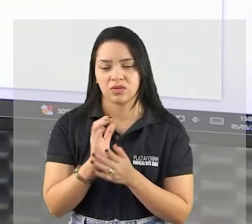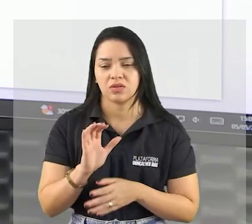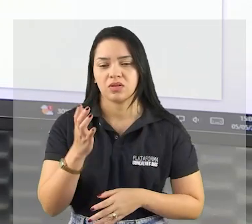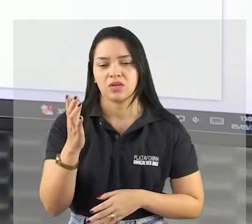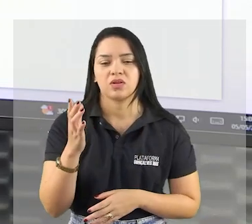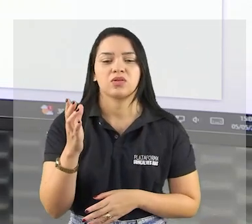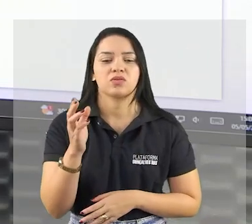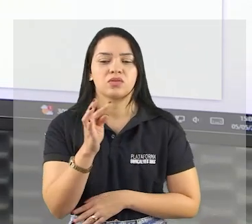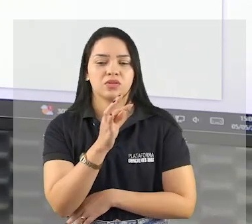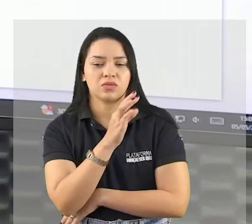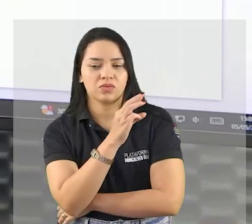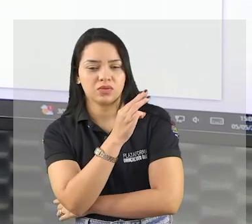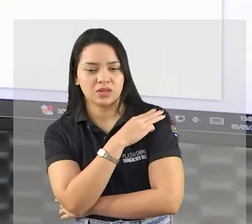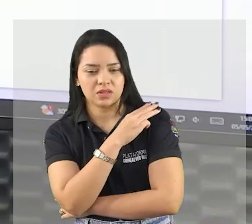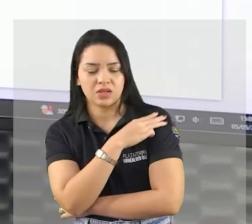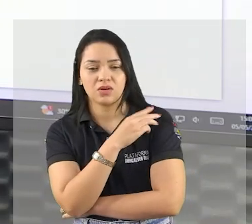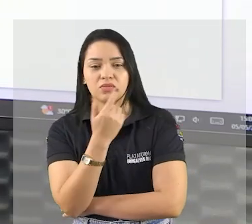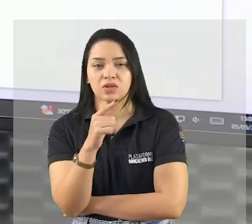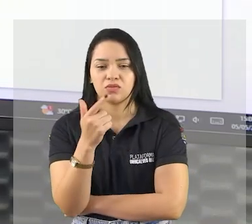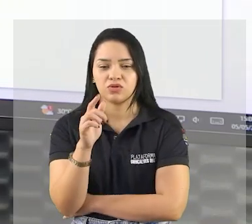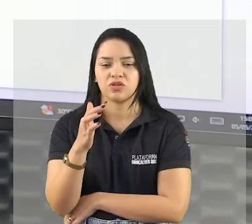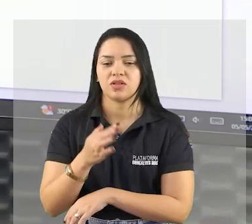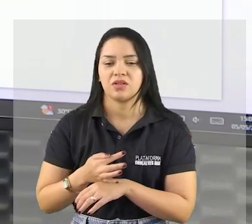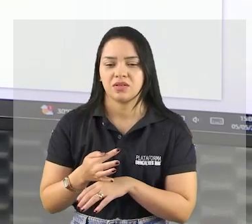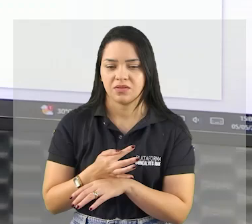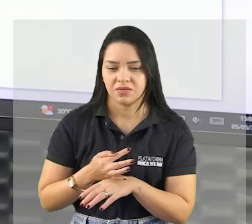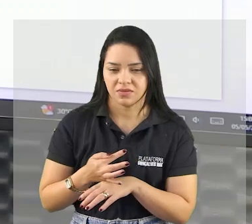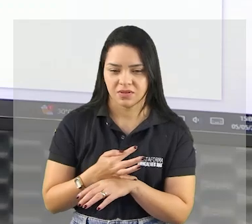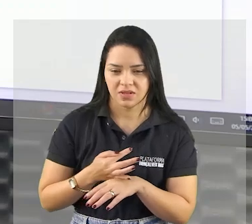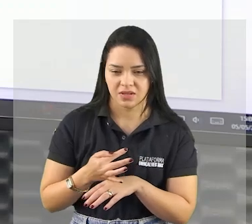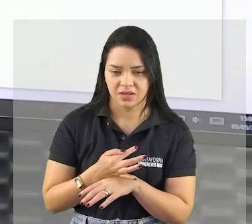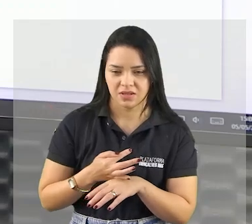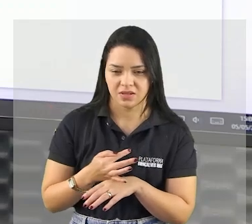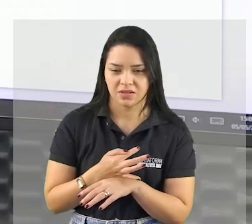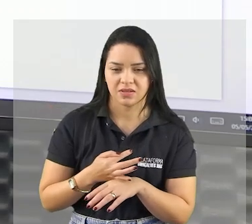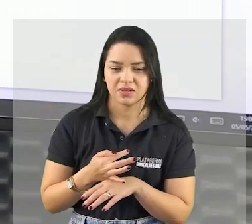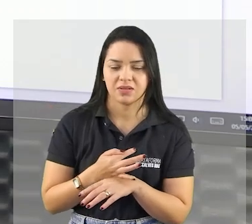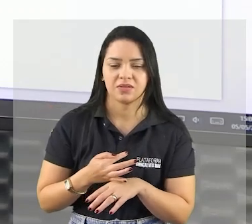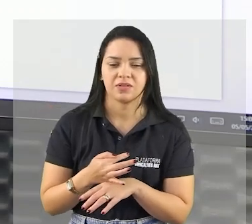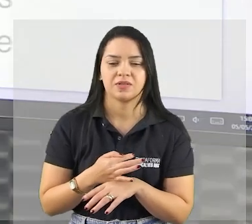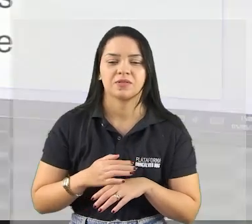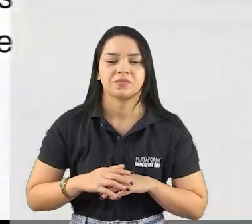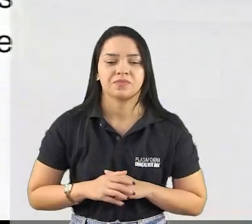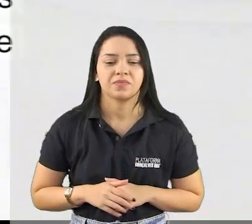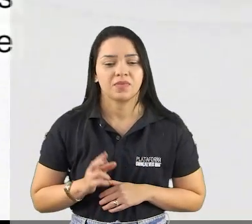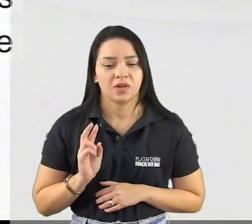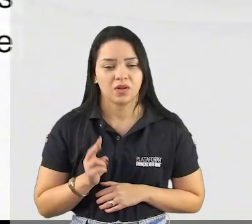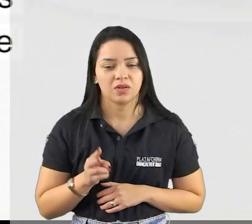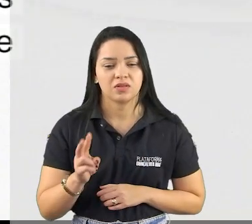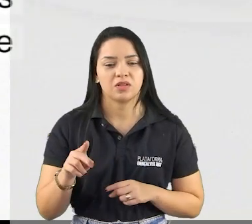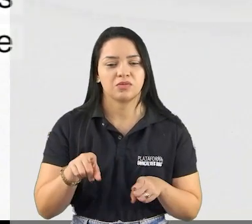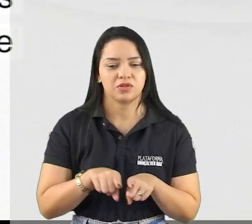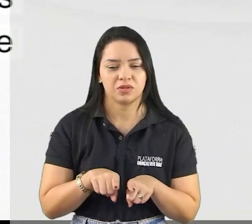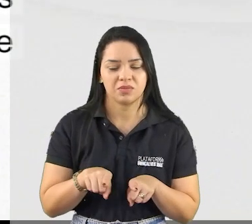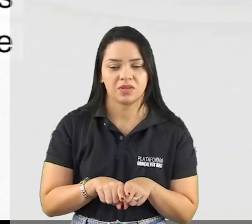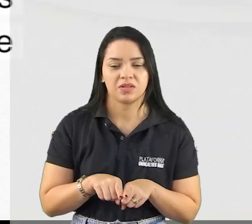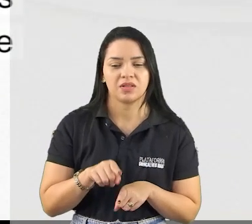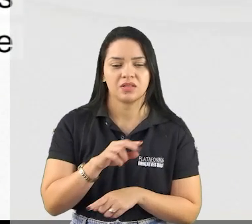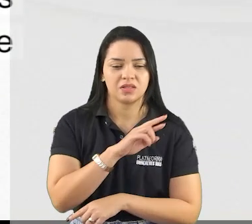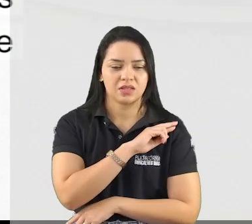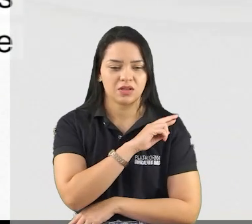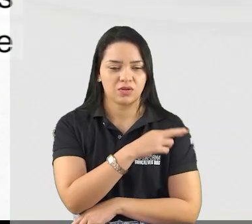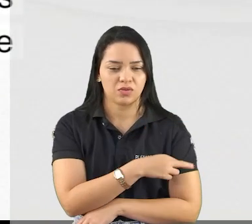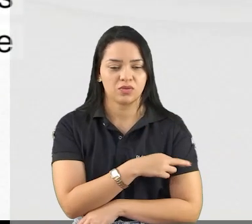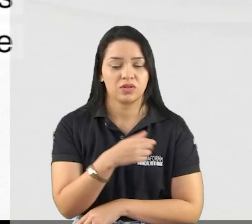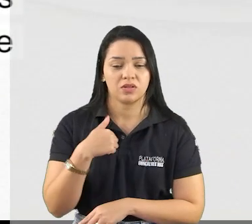minhas dúvidas e dos aulões que aconteciam por meio de revisões, eu sempre busquei, então, através desses